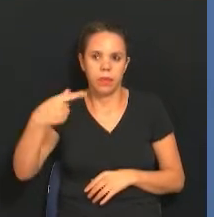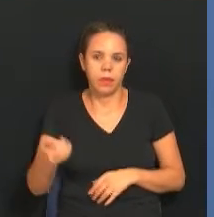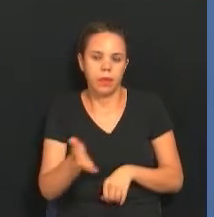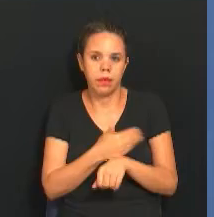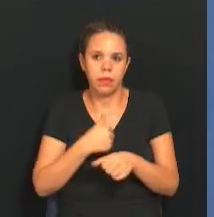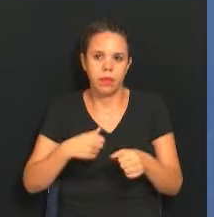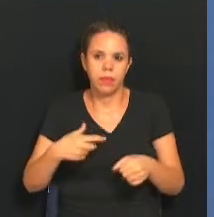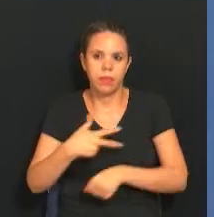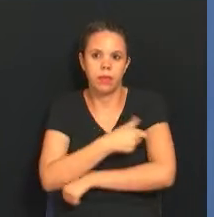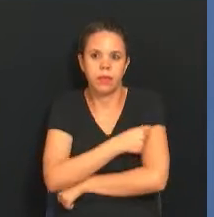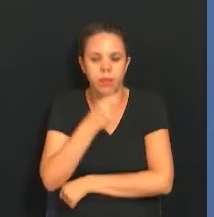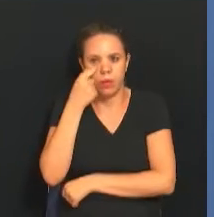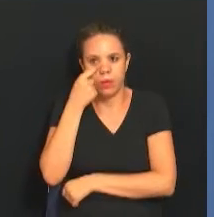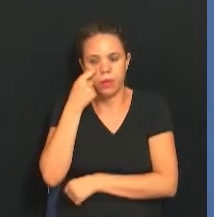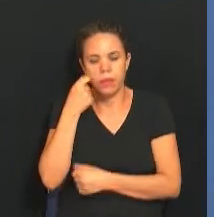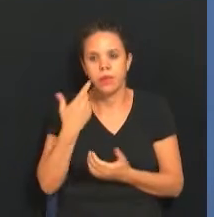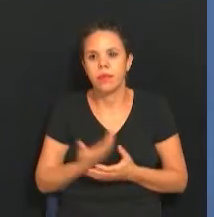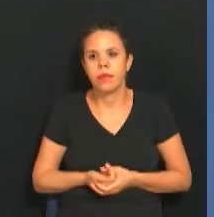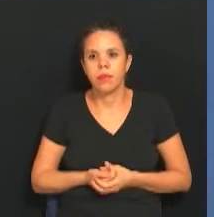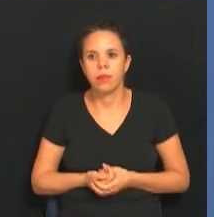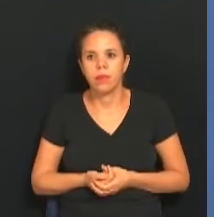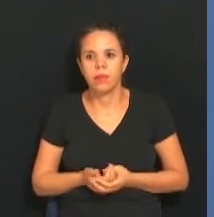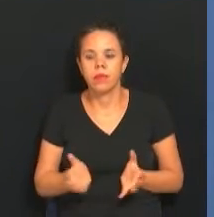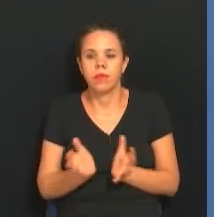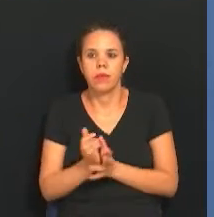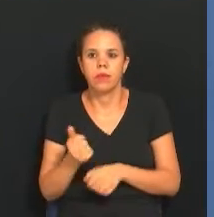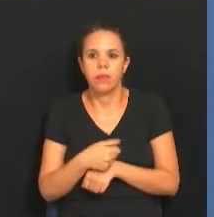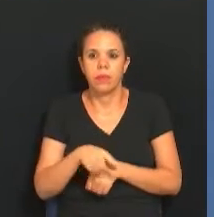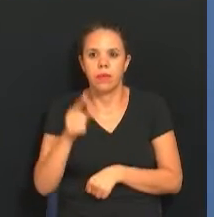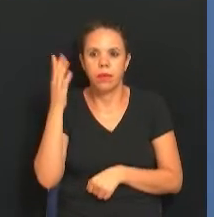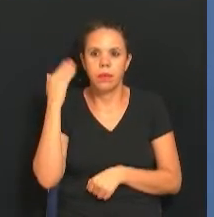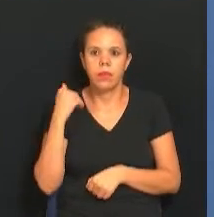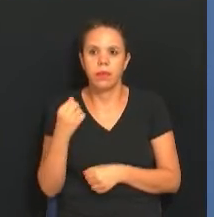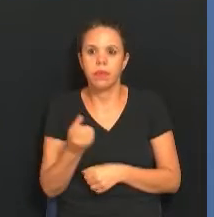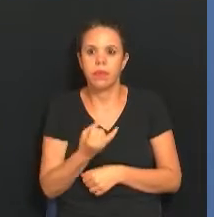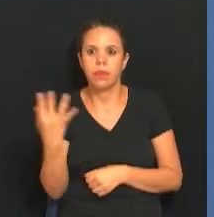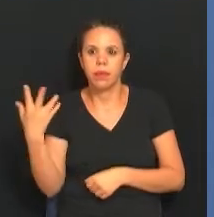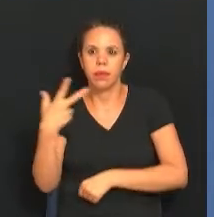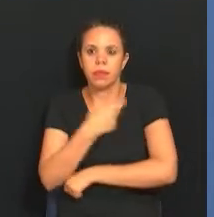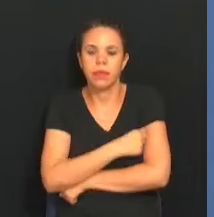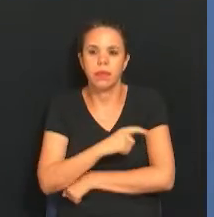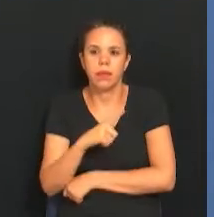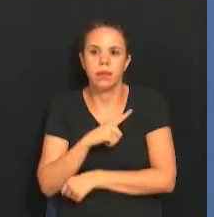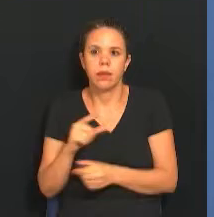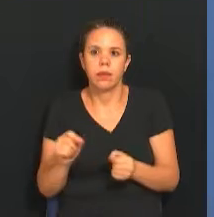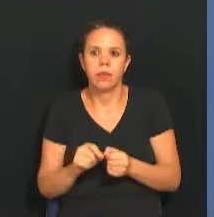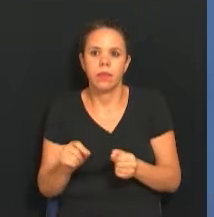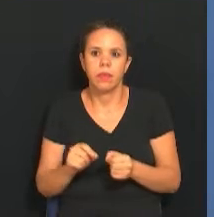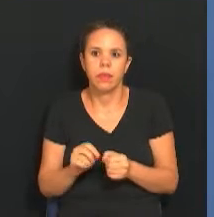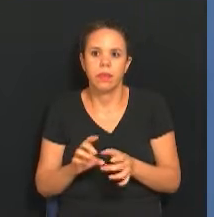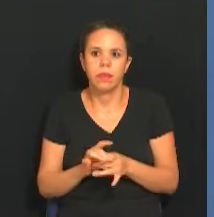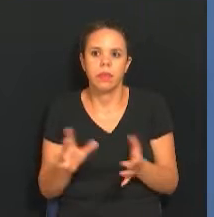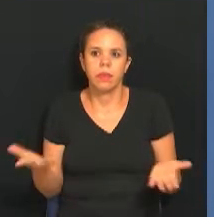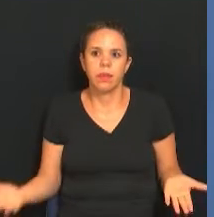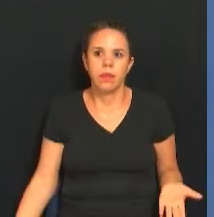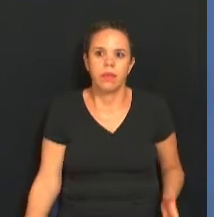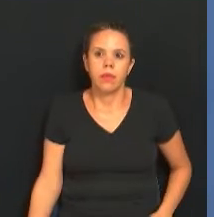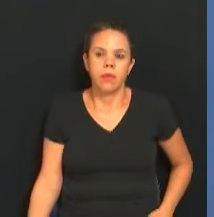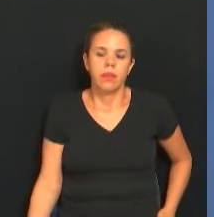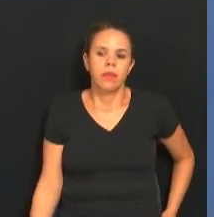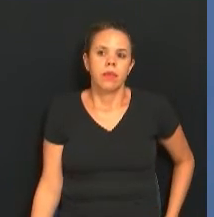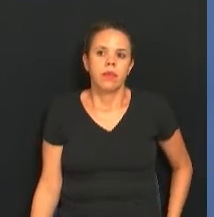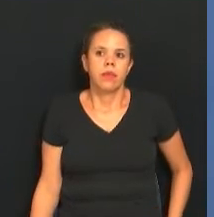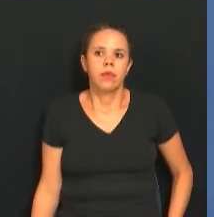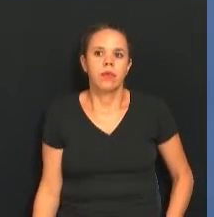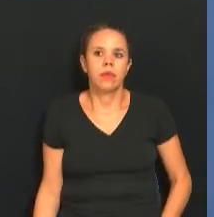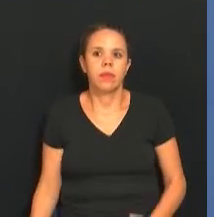da vacinação ou seja aí as equipes já vão sabendo quantas vacinas tem que ser Pony e aparece aqui e